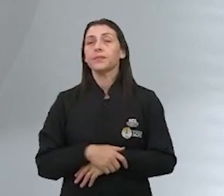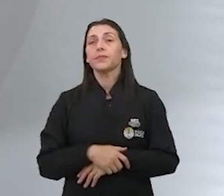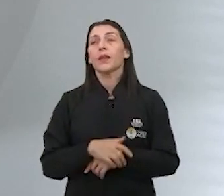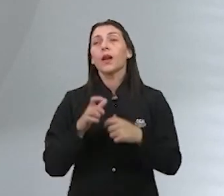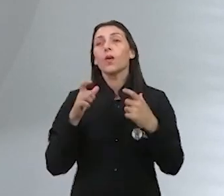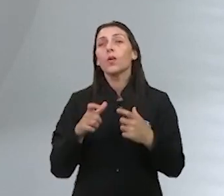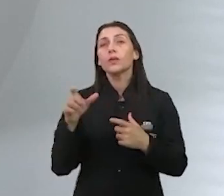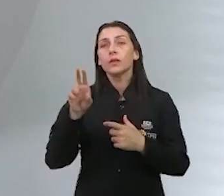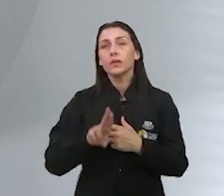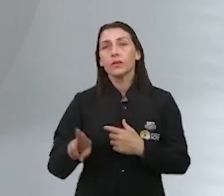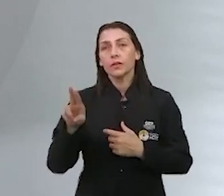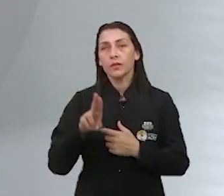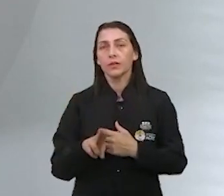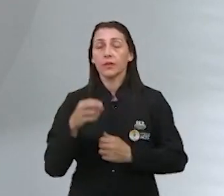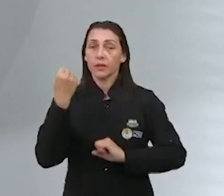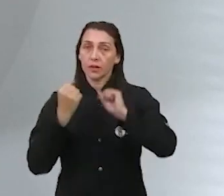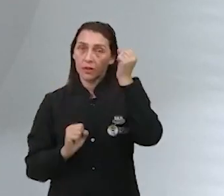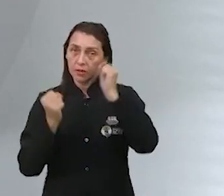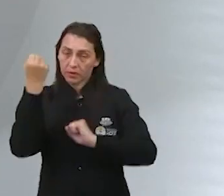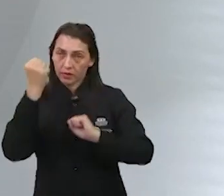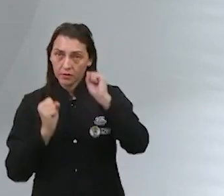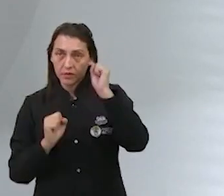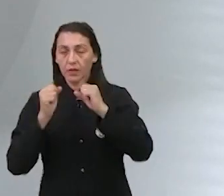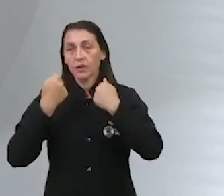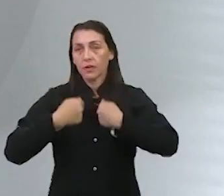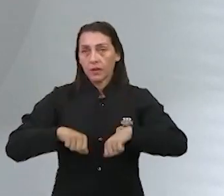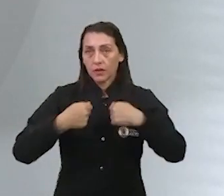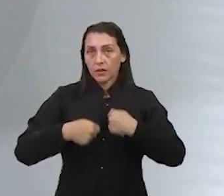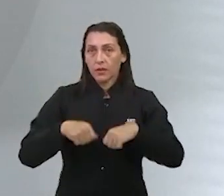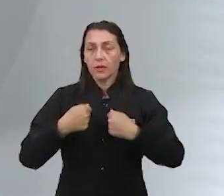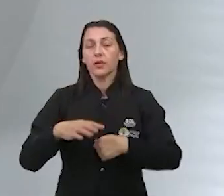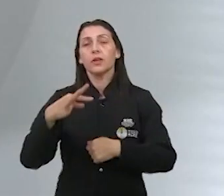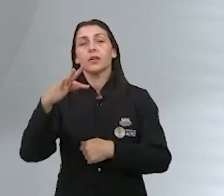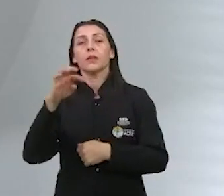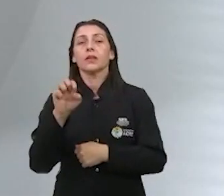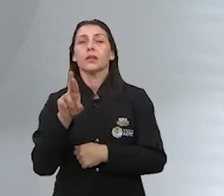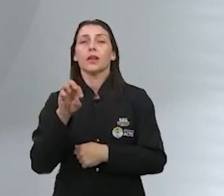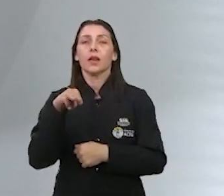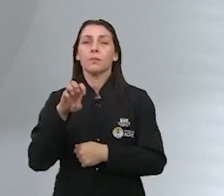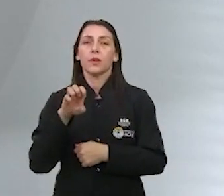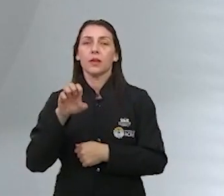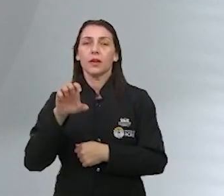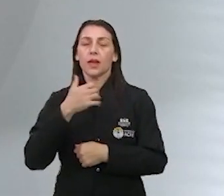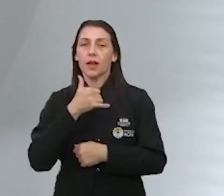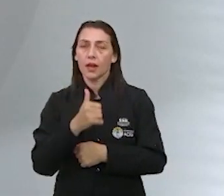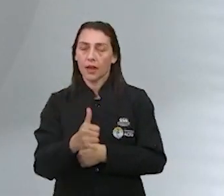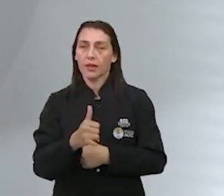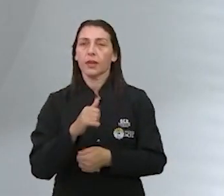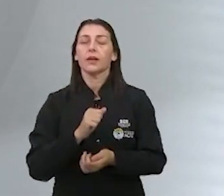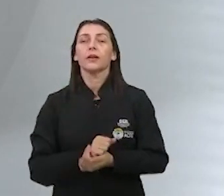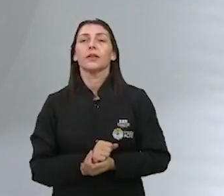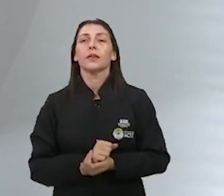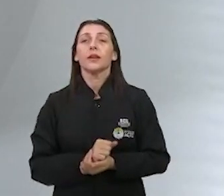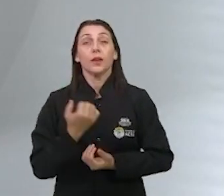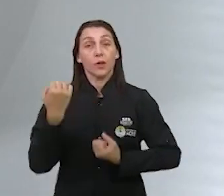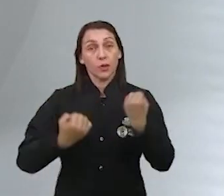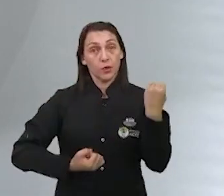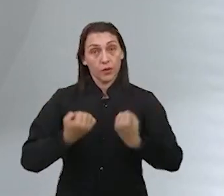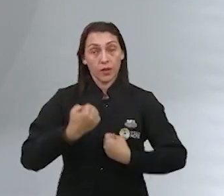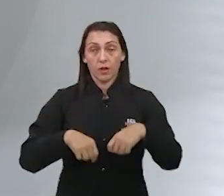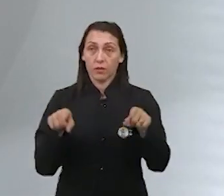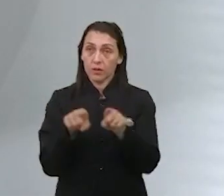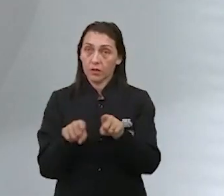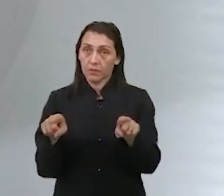é que isso é usado? Nas fábricas que precisam de termoelétricas, queima combustível para gerar energia, e nos carros a